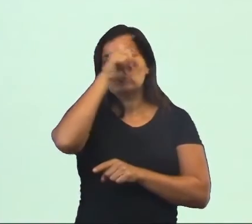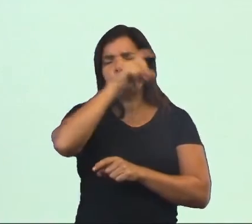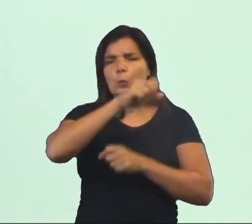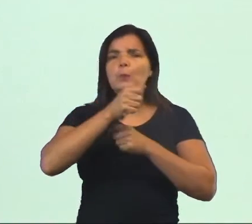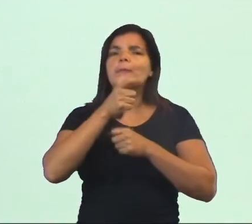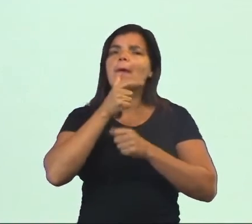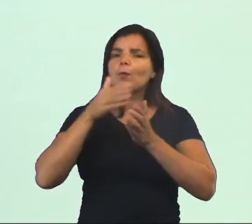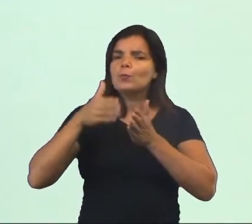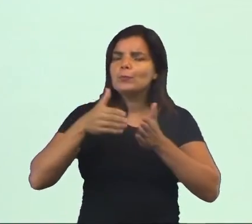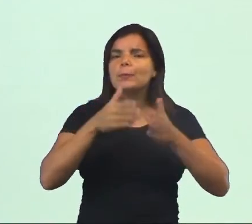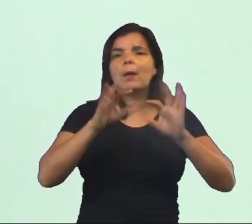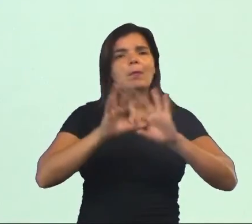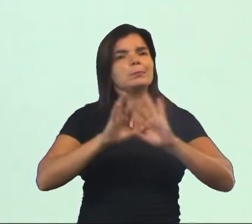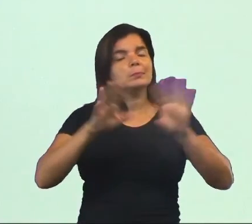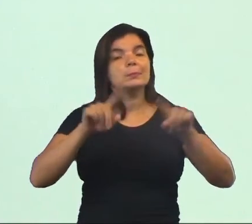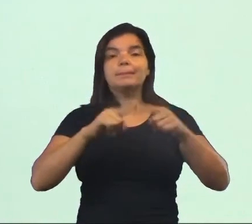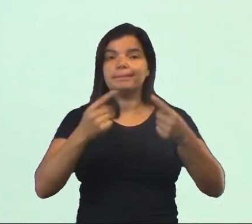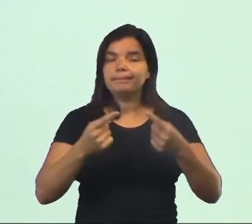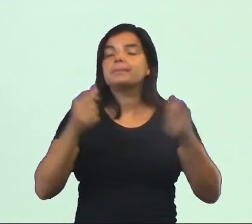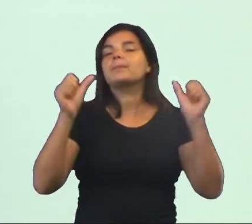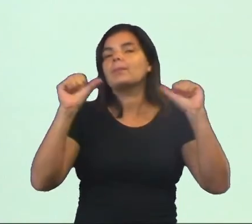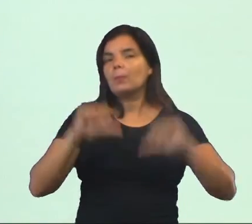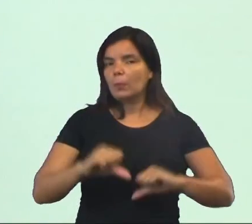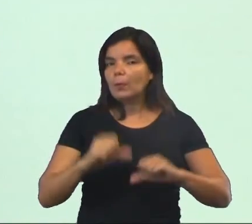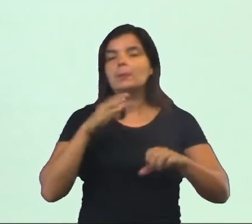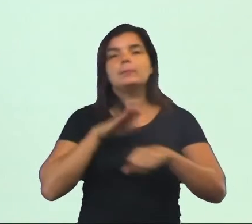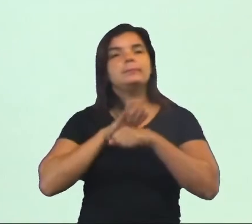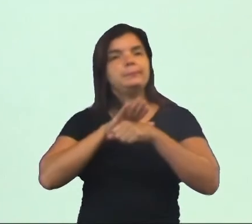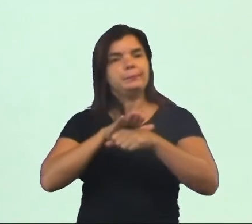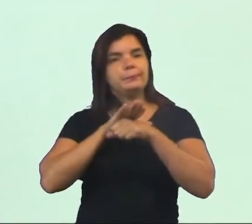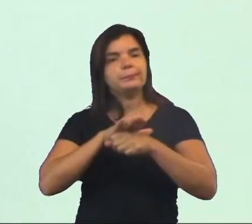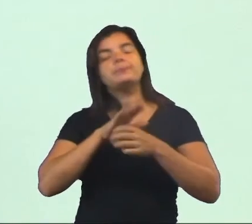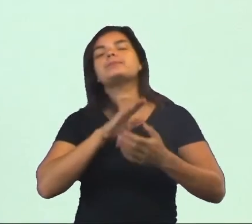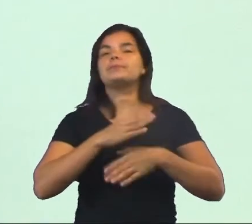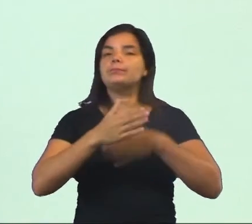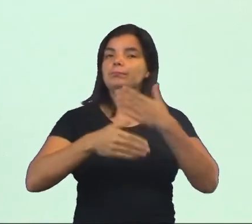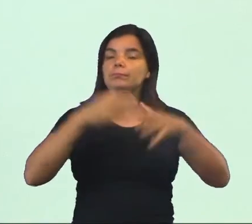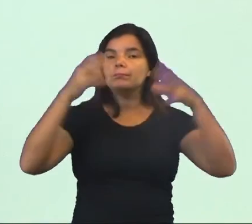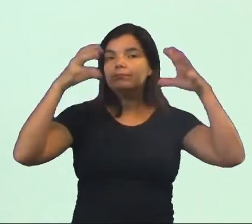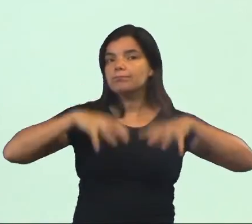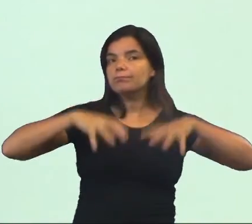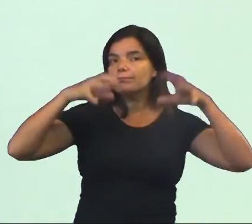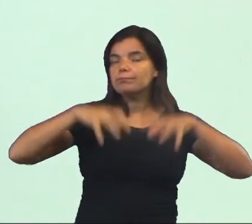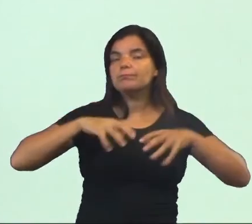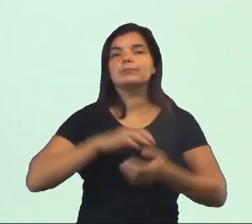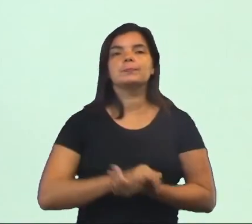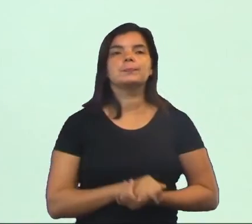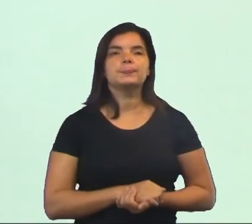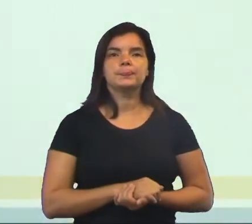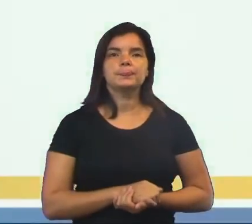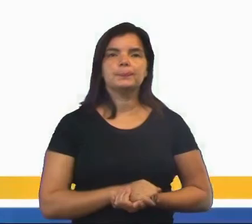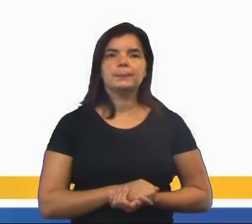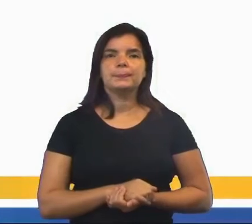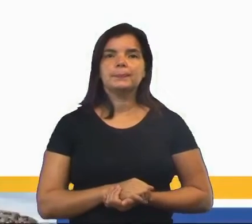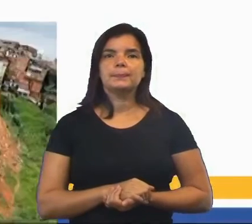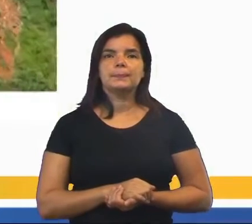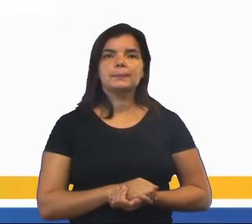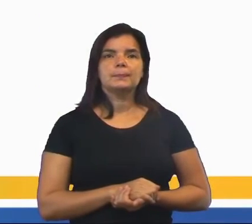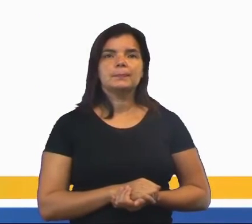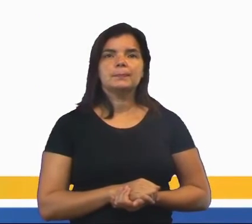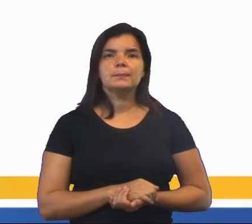e pode ser, sim, um fator negativo que ajude no período de enchente, certo? Vamos ver o próximo.